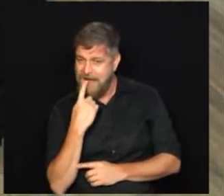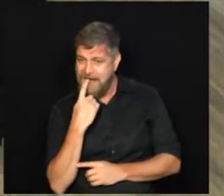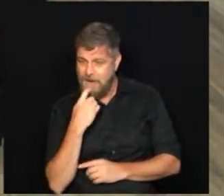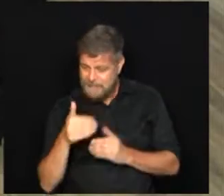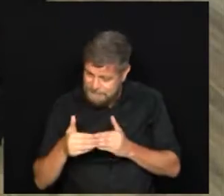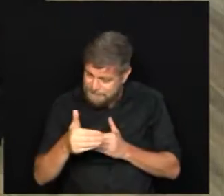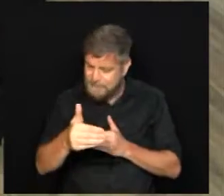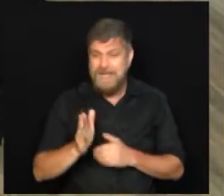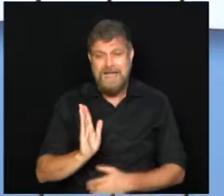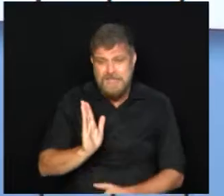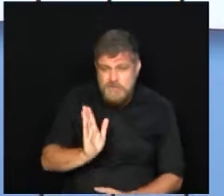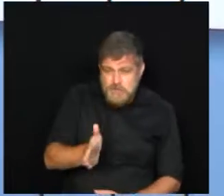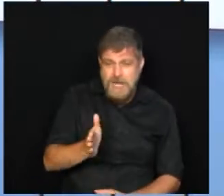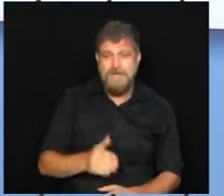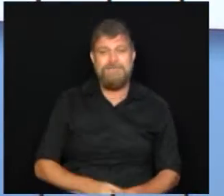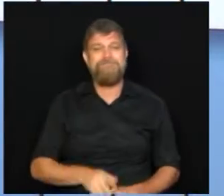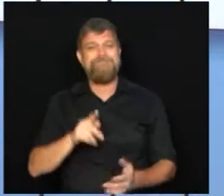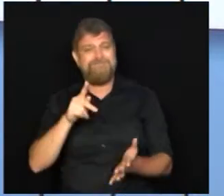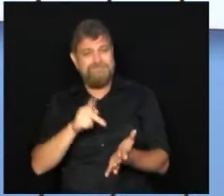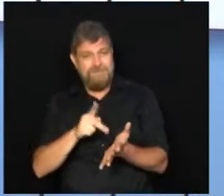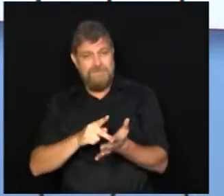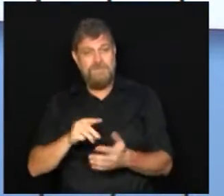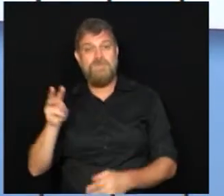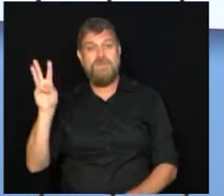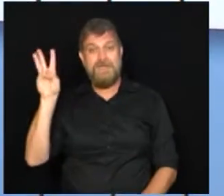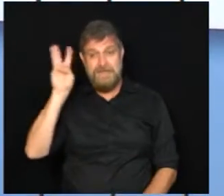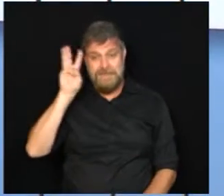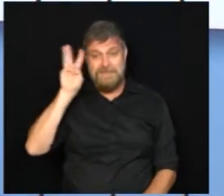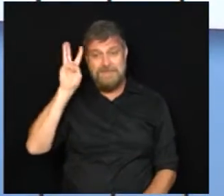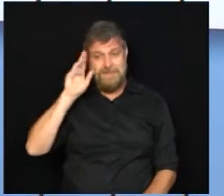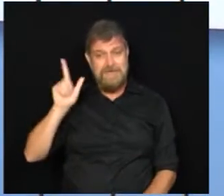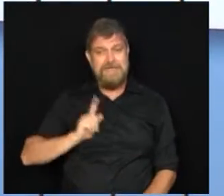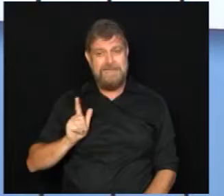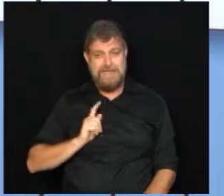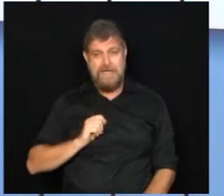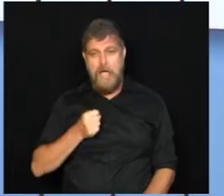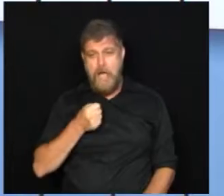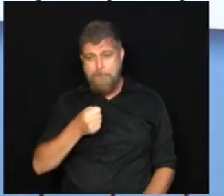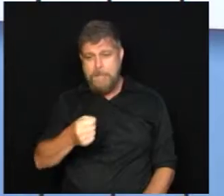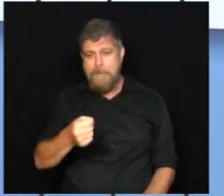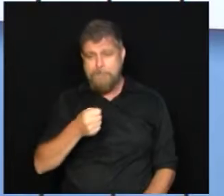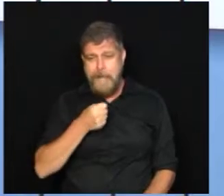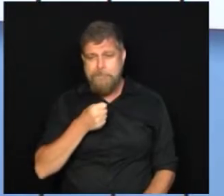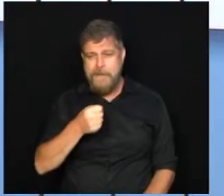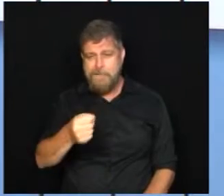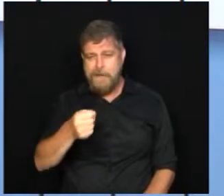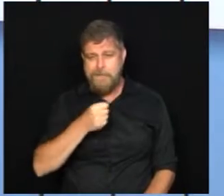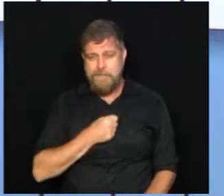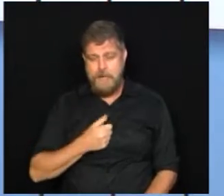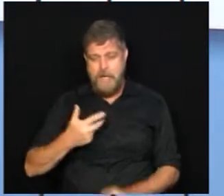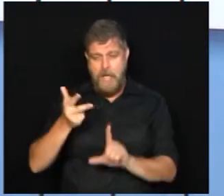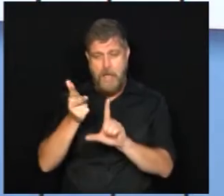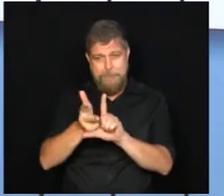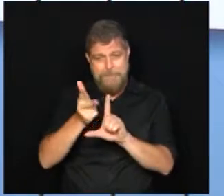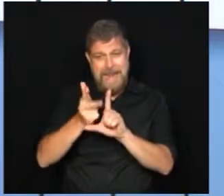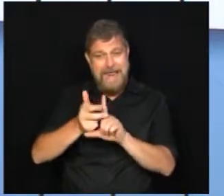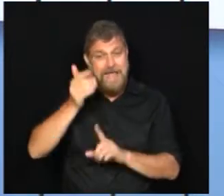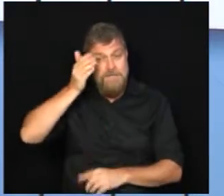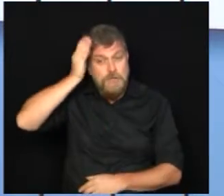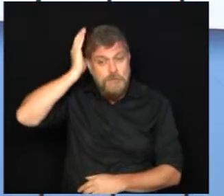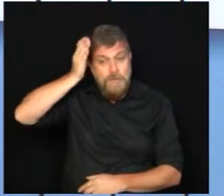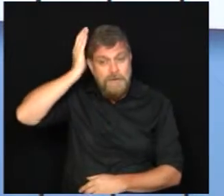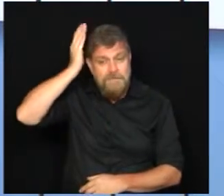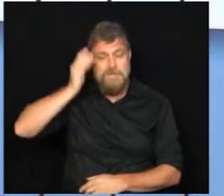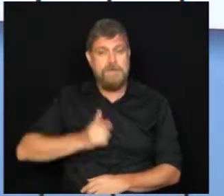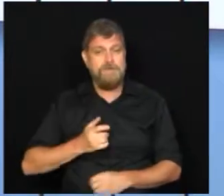É verdade Gabriel Olha já na terça-feira a gente teve uma coletiva com o do prefeito né E